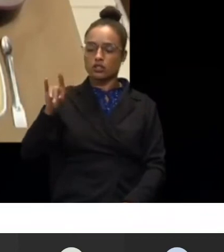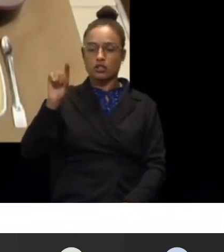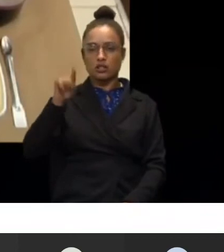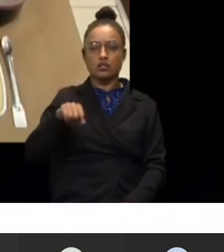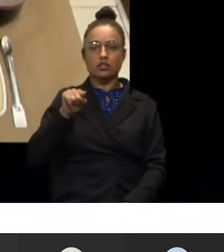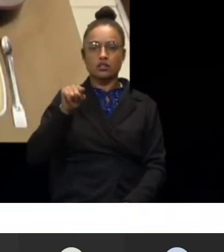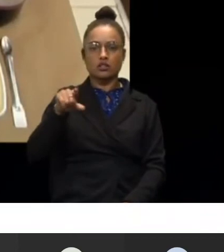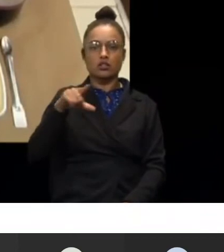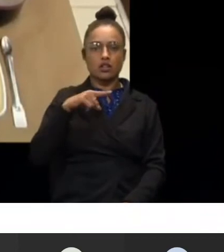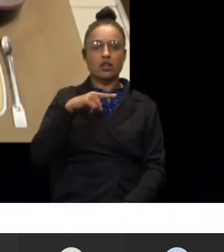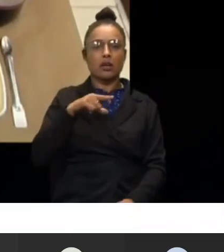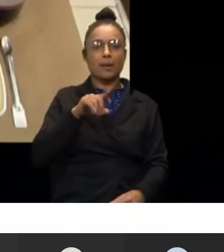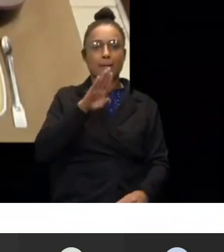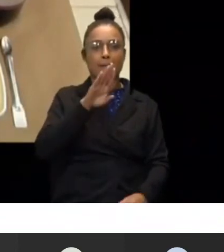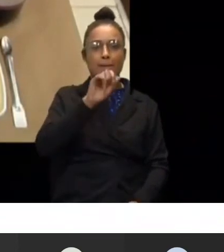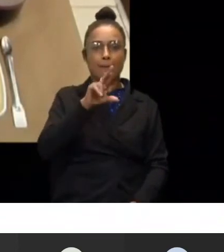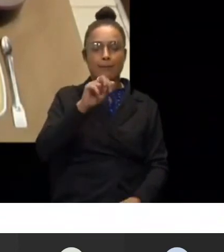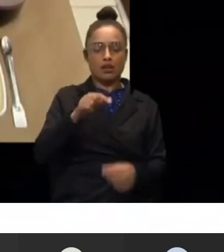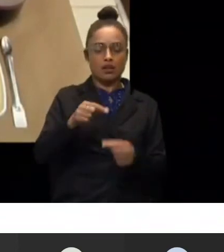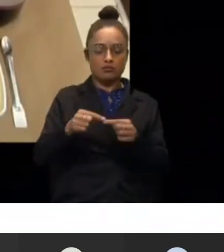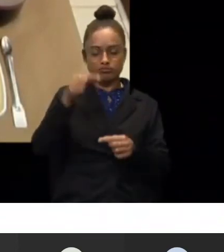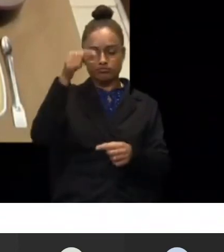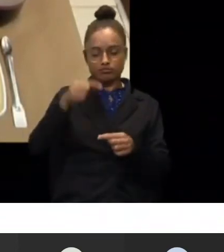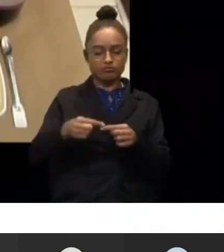a barra magnética,